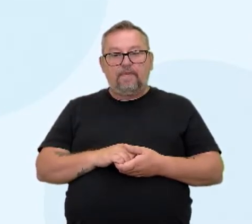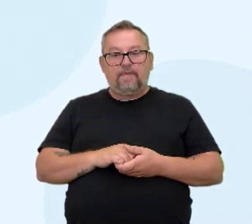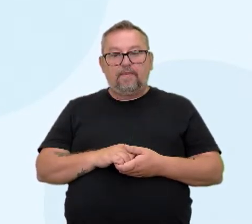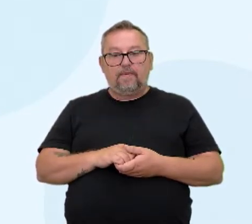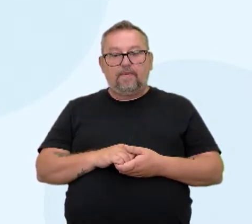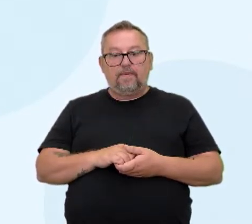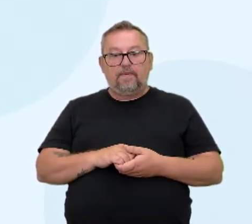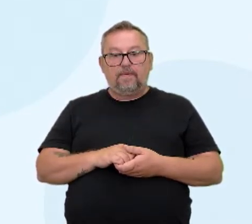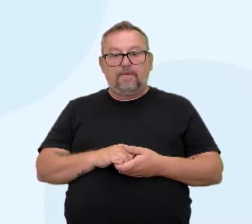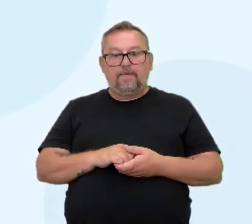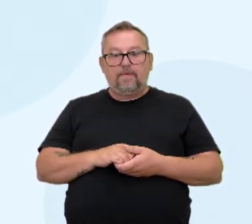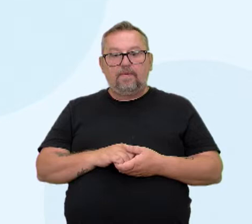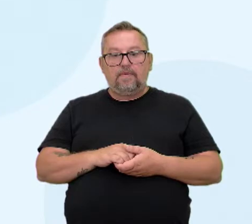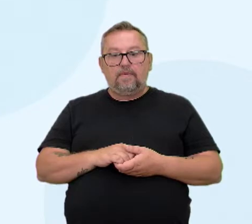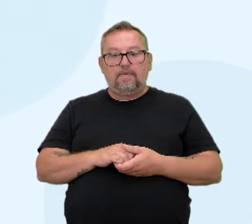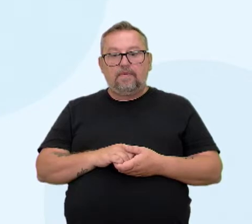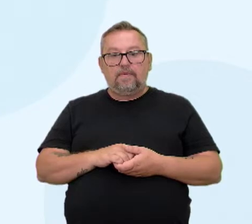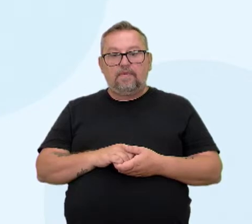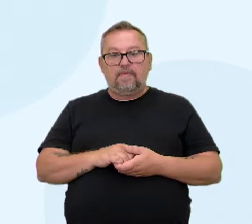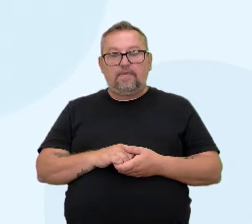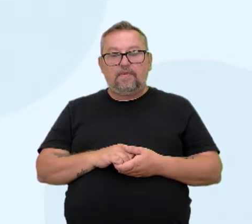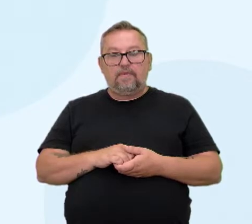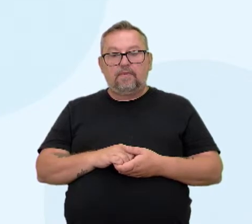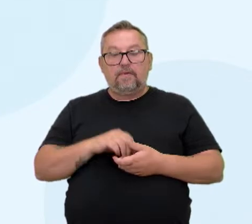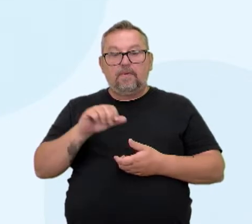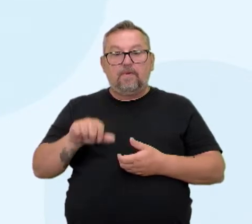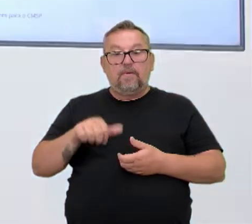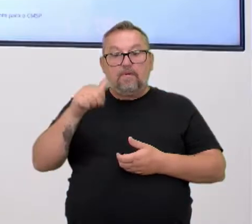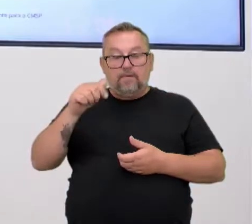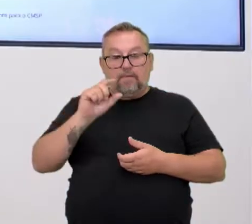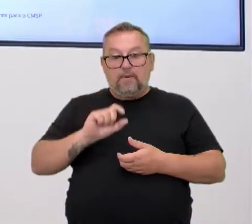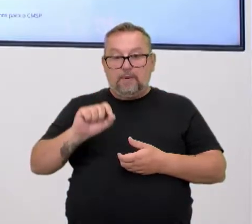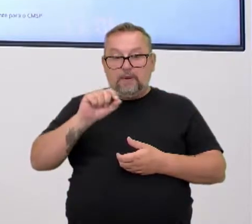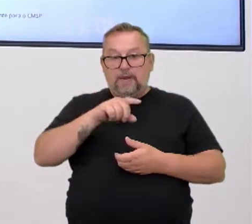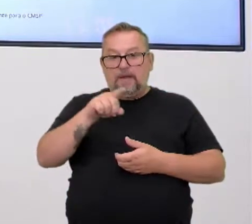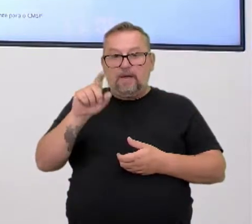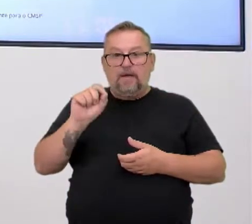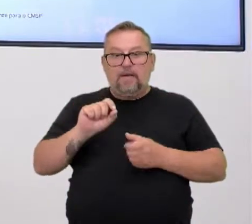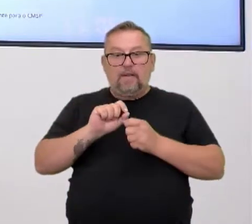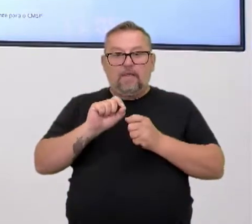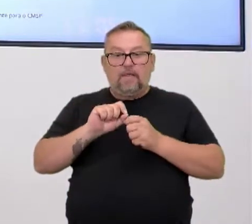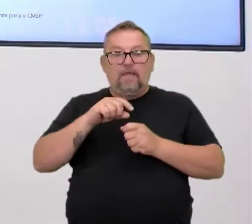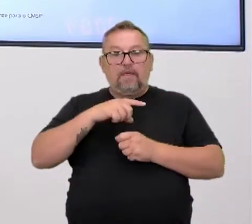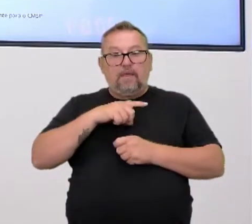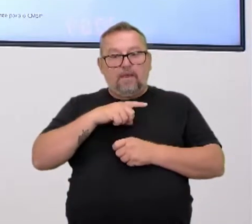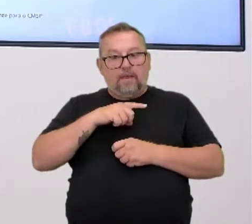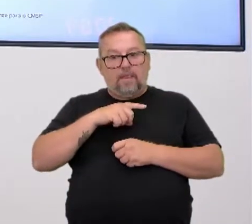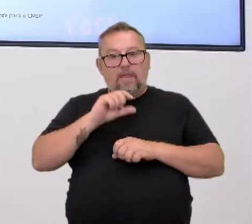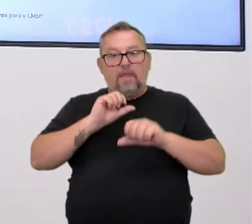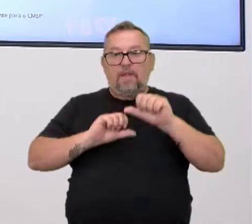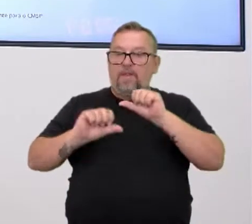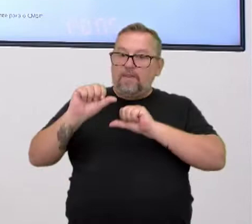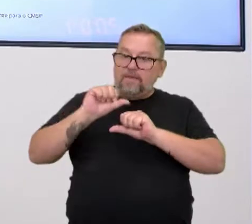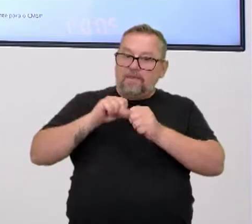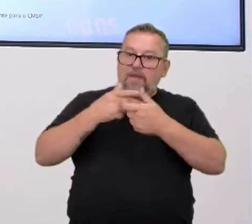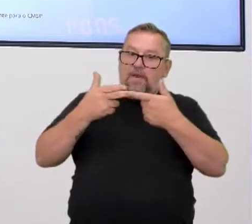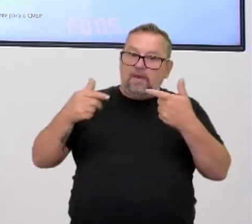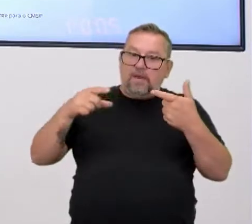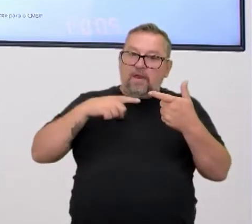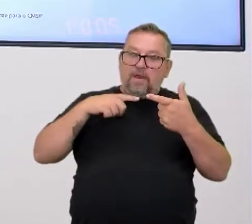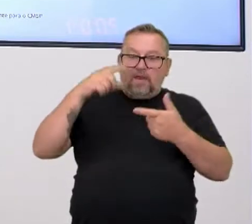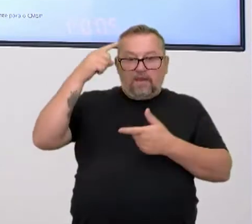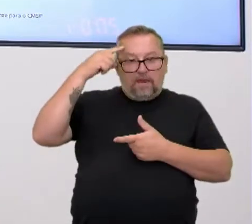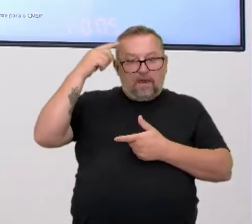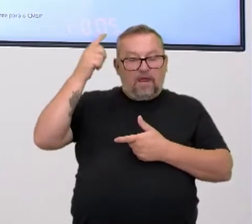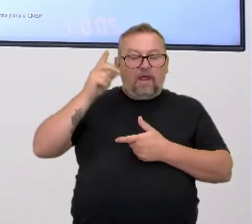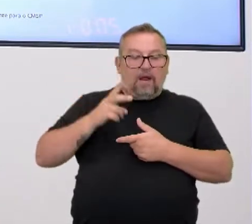financeiro. Então, o primeiro passo, óbvio, que o de vocês pode ser que tenha alteração ou vocês pensem em outro